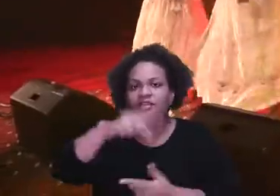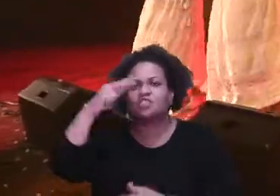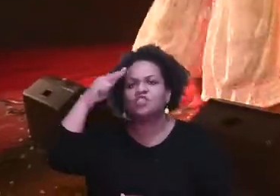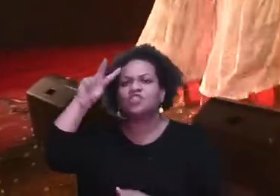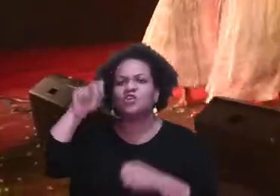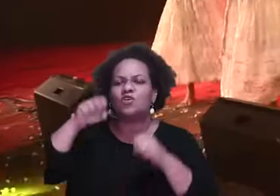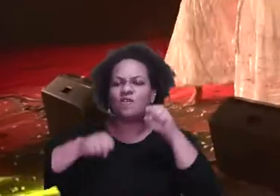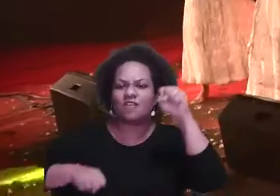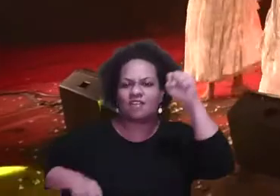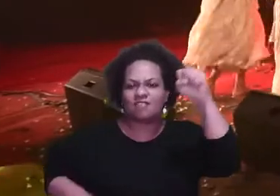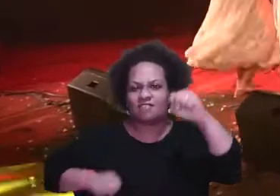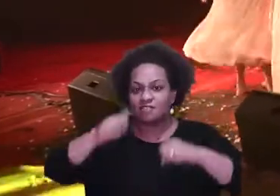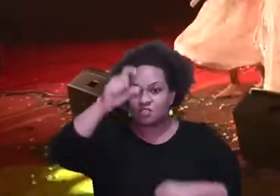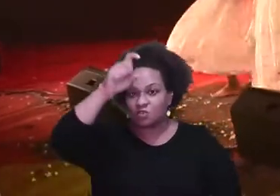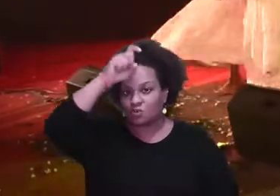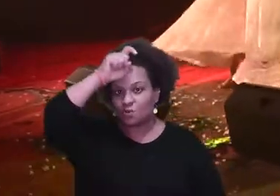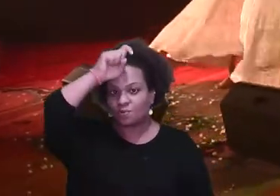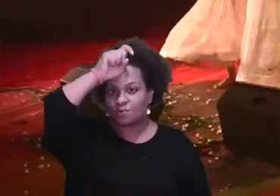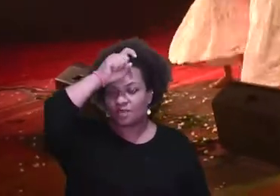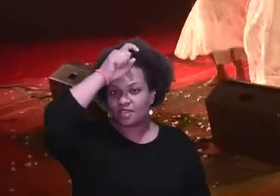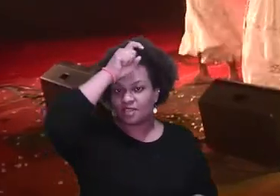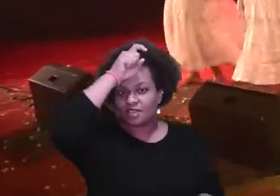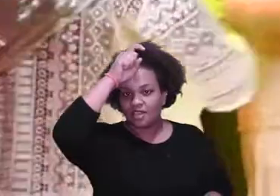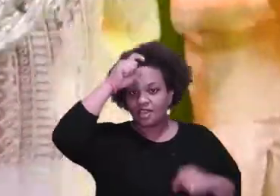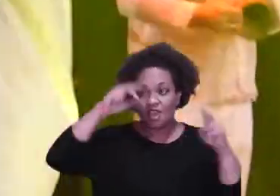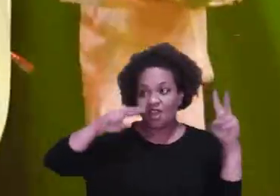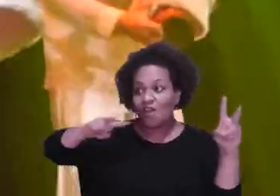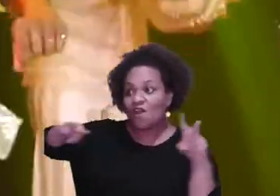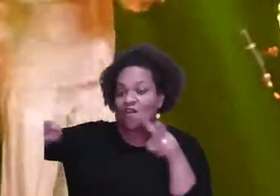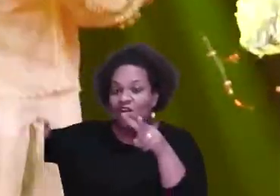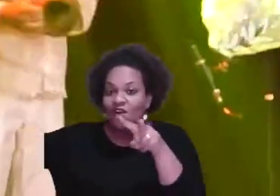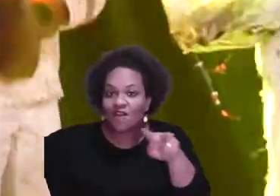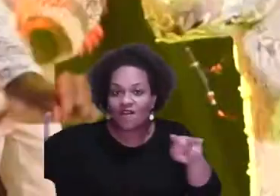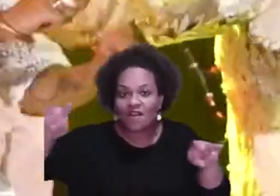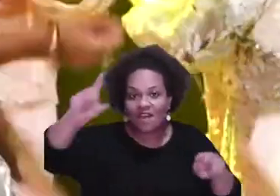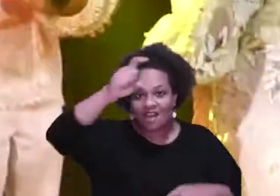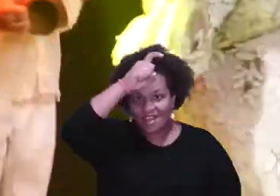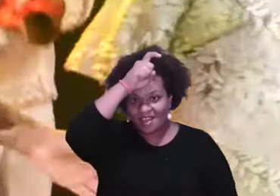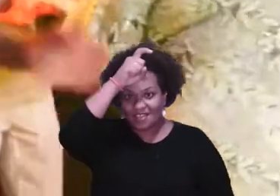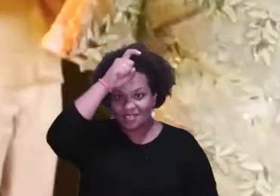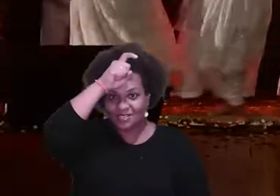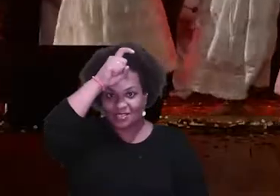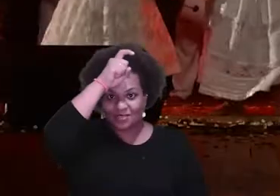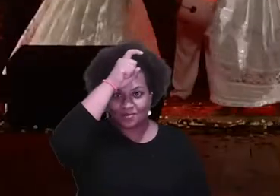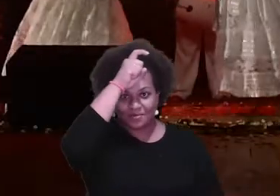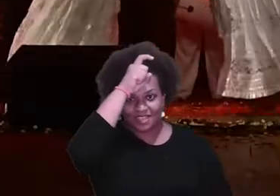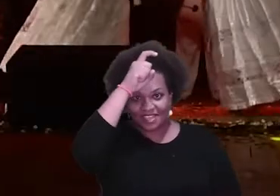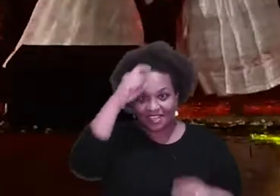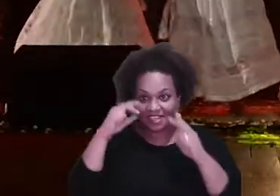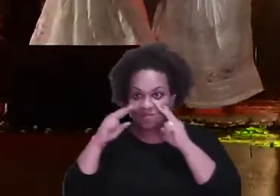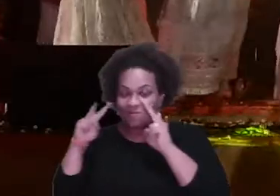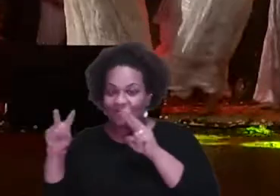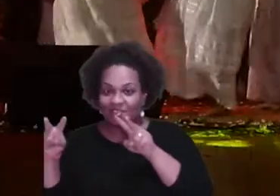história de um herói do mês do mês olha bonito vim dormir